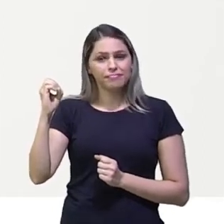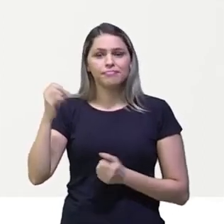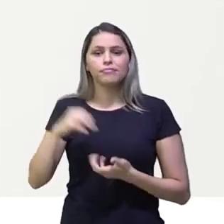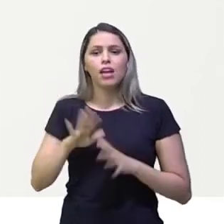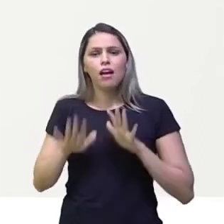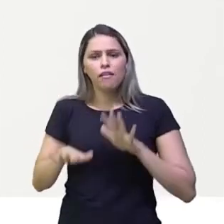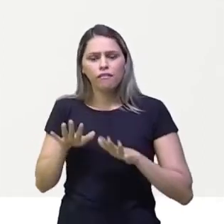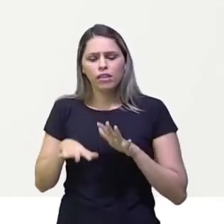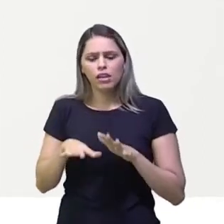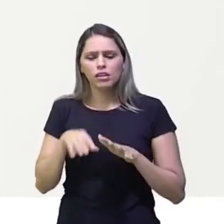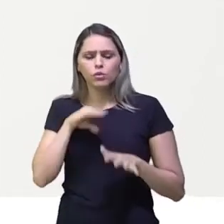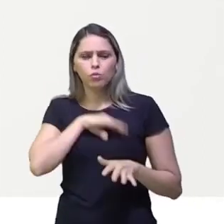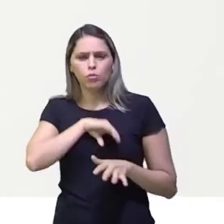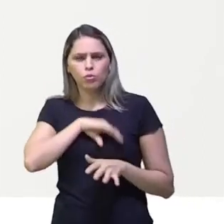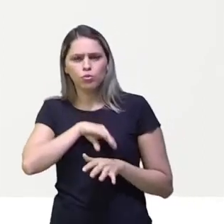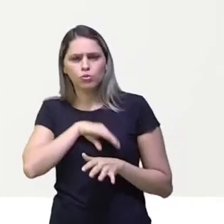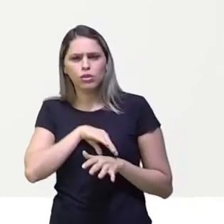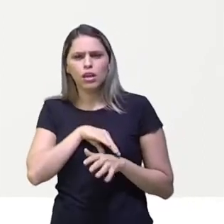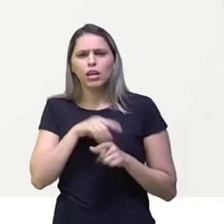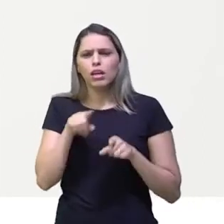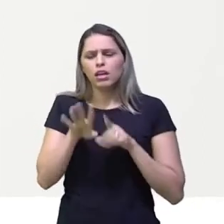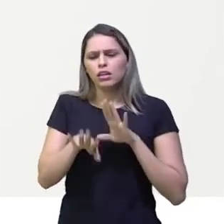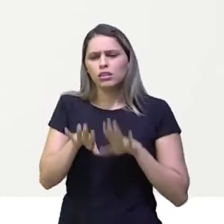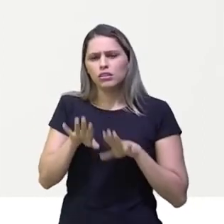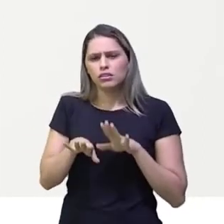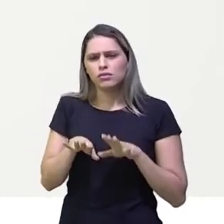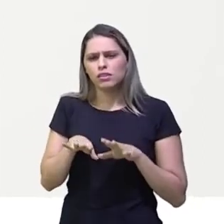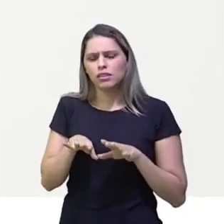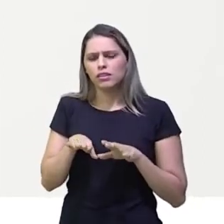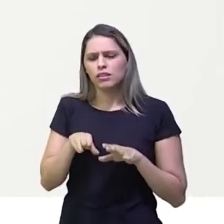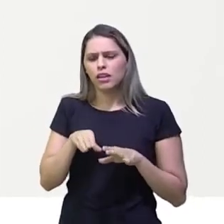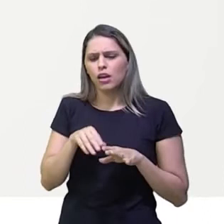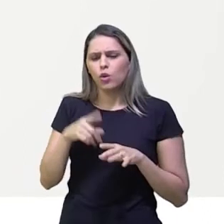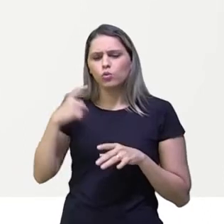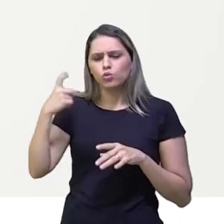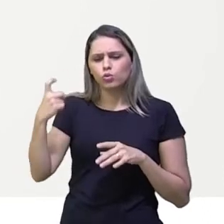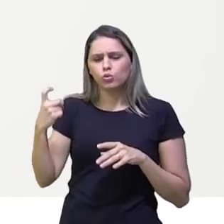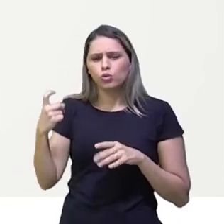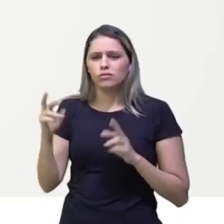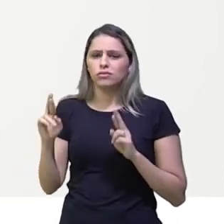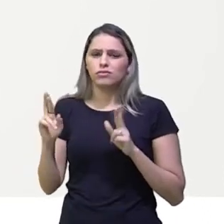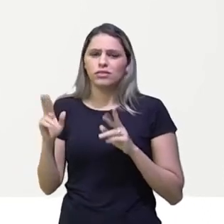a nossa língua ou a nossa garganta, ela treme para alguma sonoridade. Você precisa reconhecer.